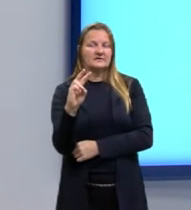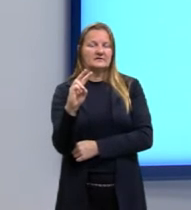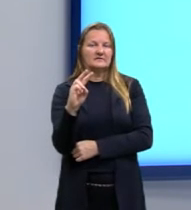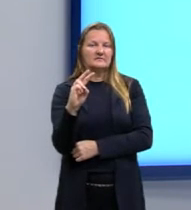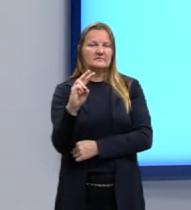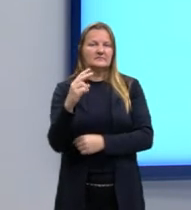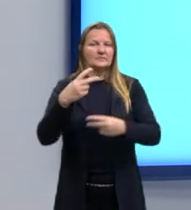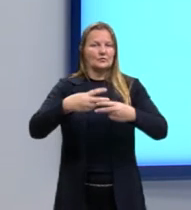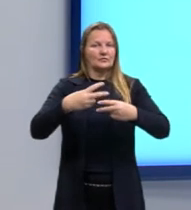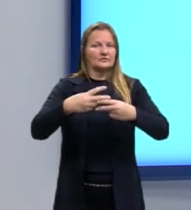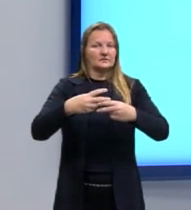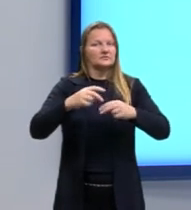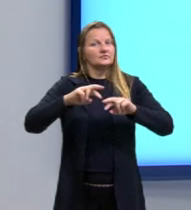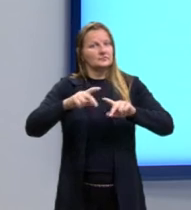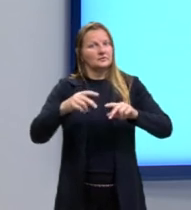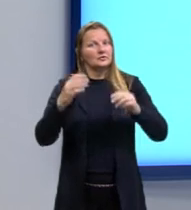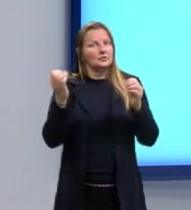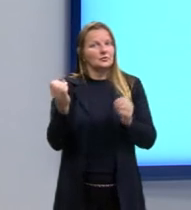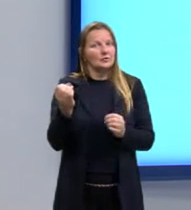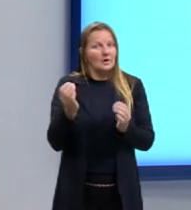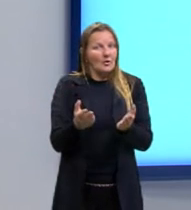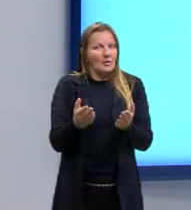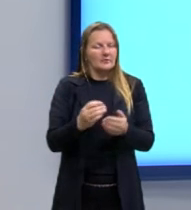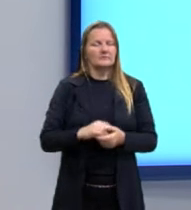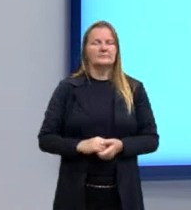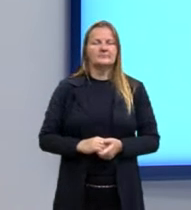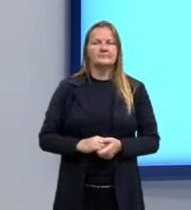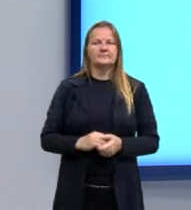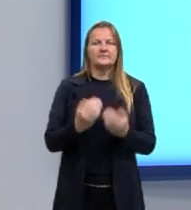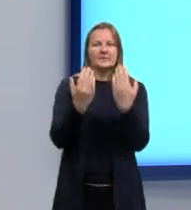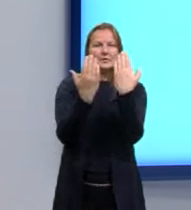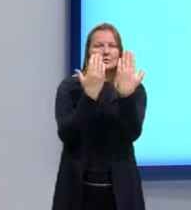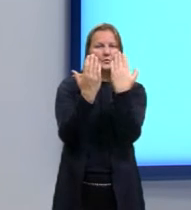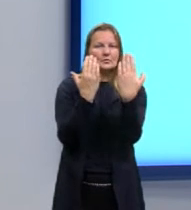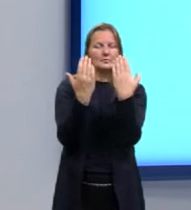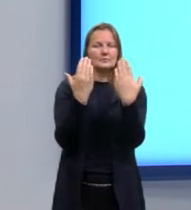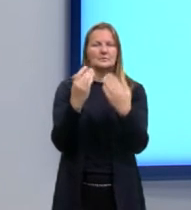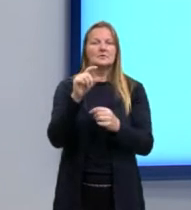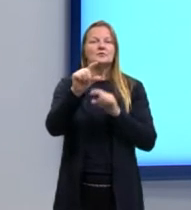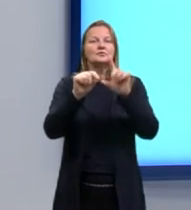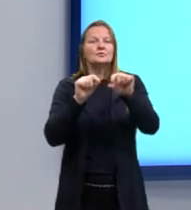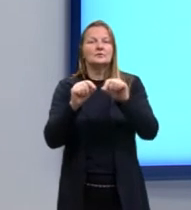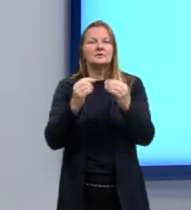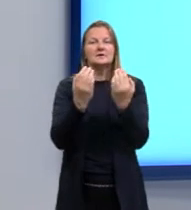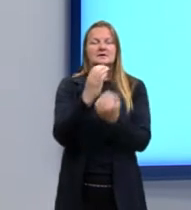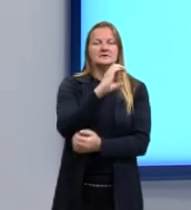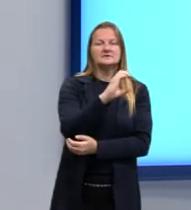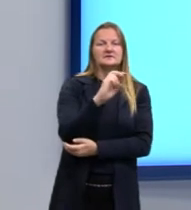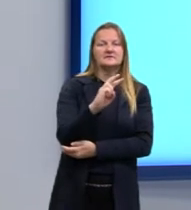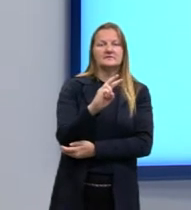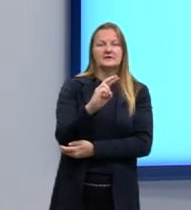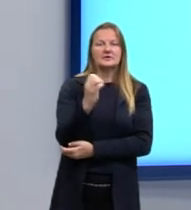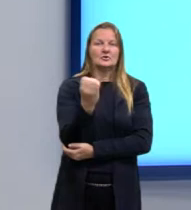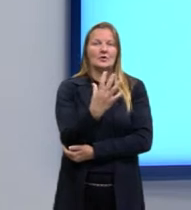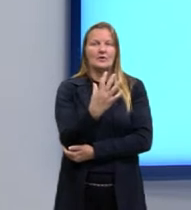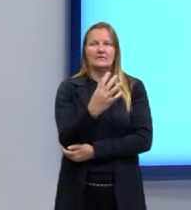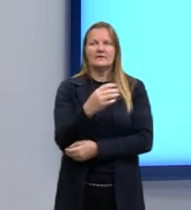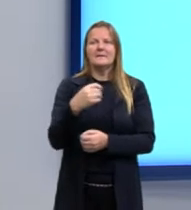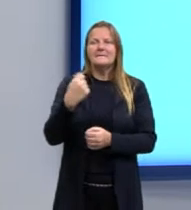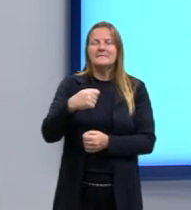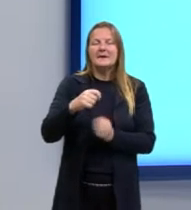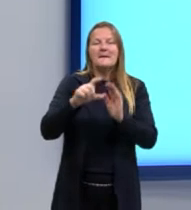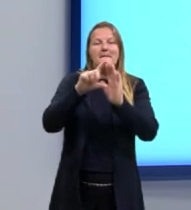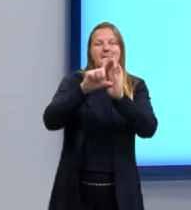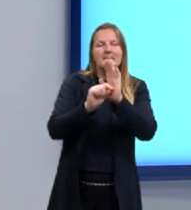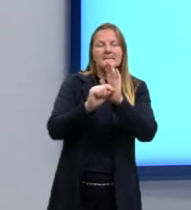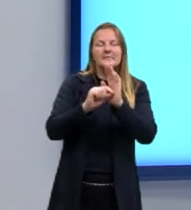de variação da Ração atual E aí a gente vai fazer essa comparação você vê da Ração nova tem que ser